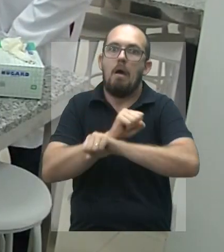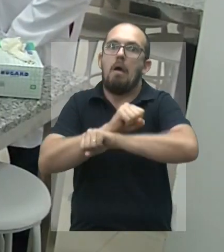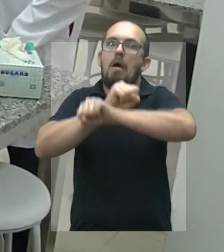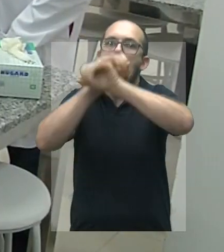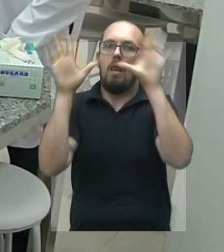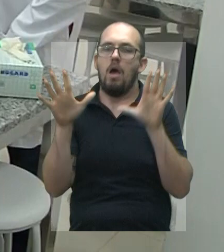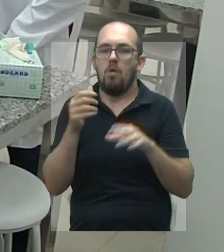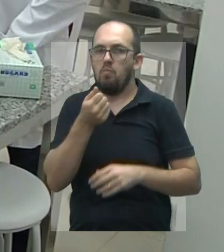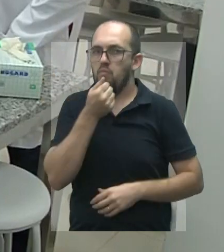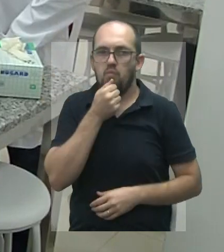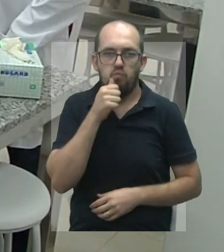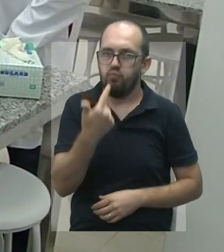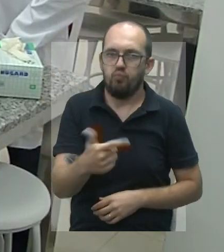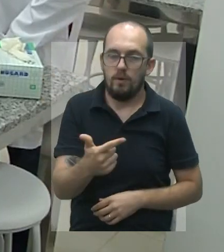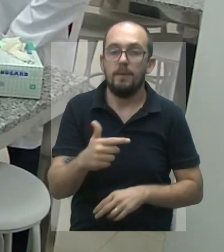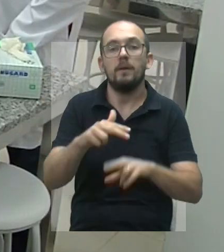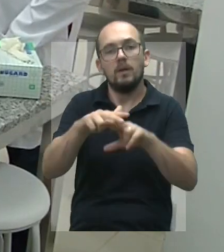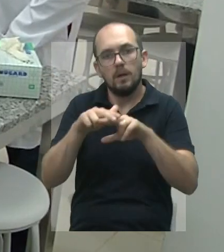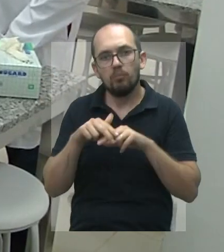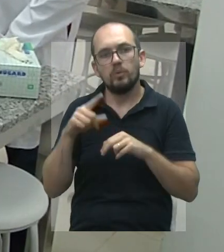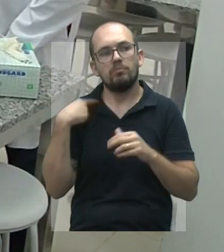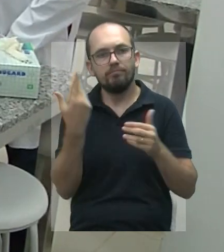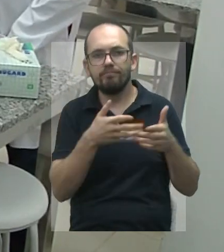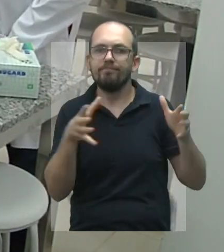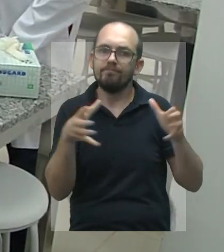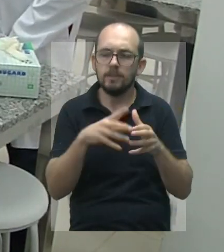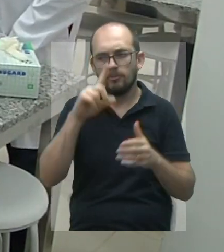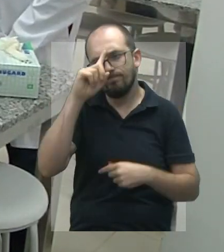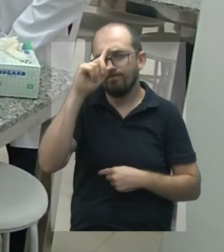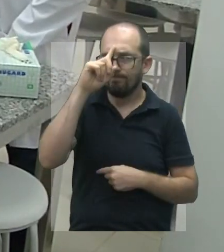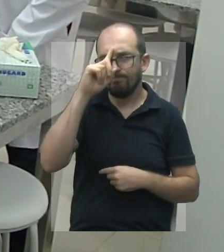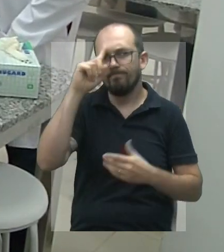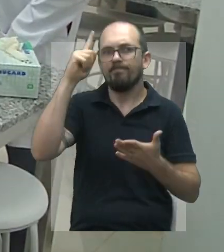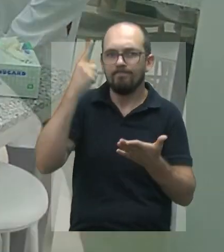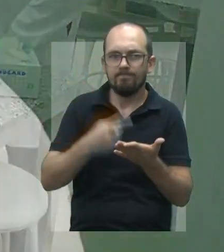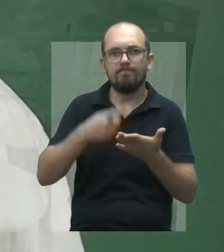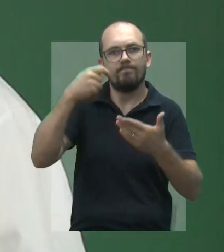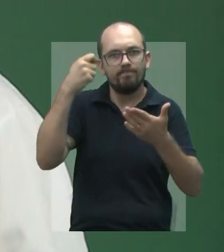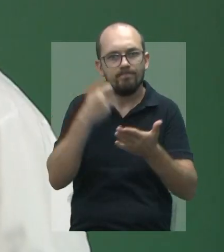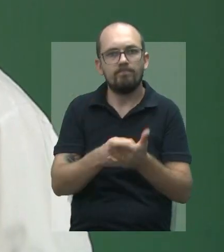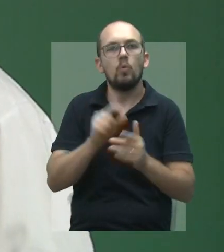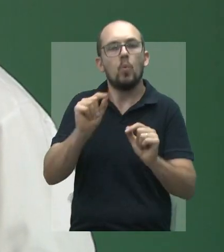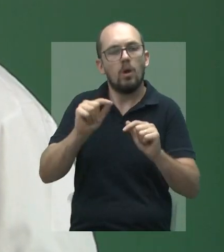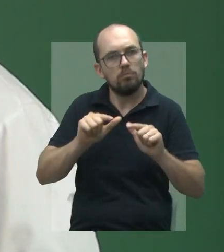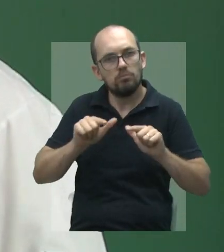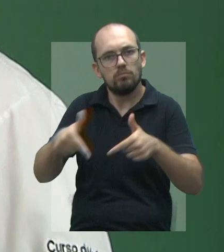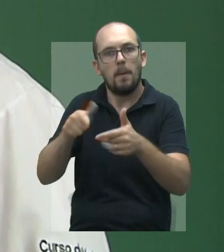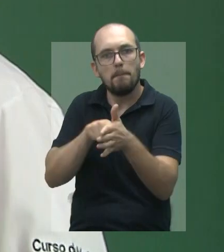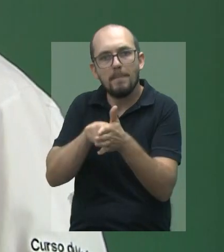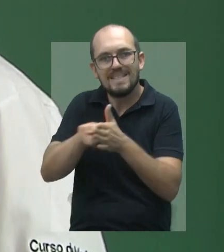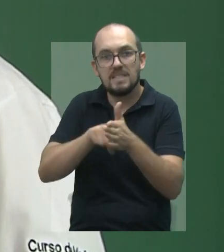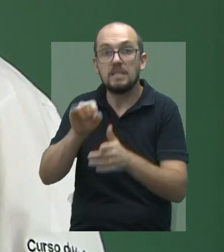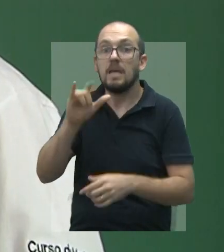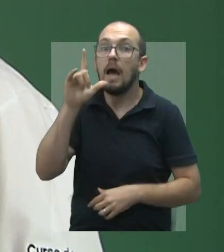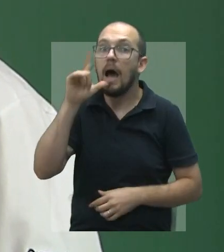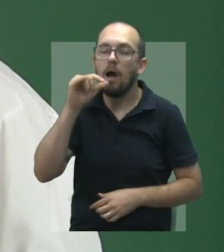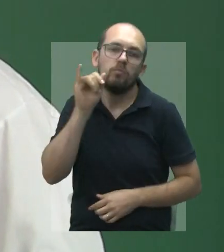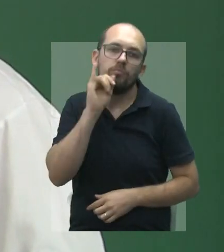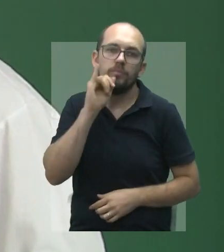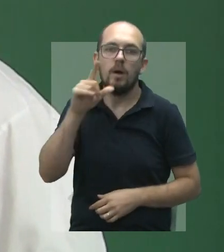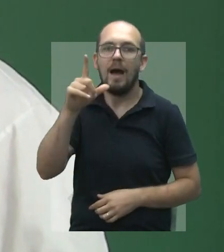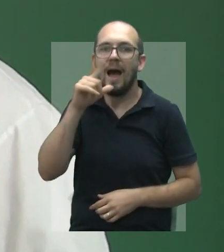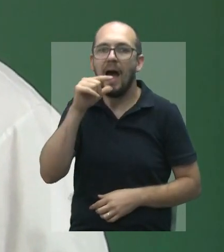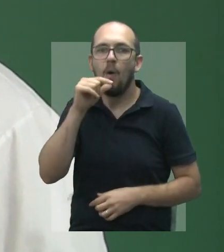ou concretos. A partir daí, surgiu para nós uma grande dúvida sobre o uso da água em